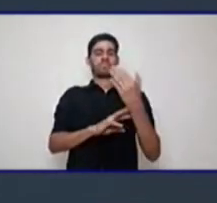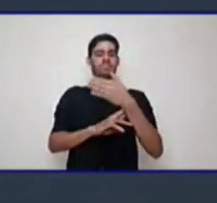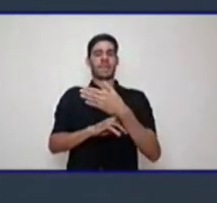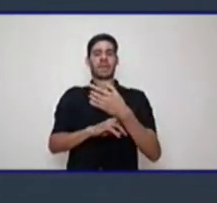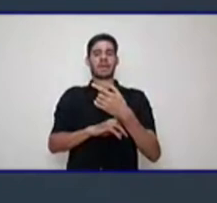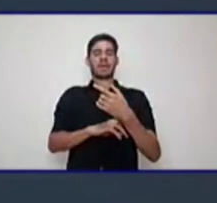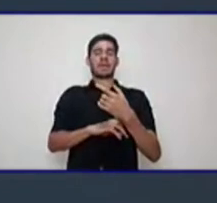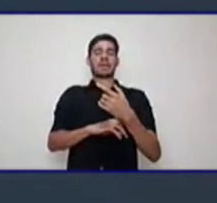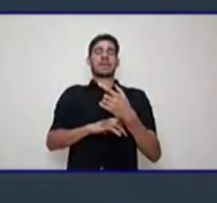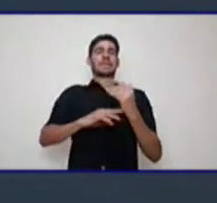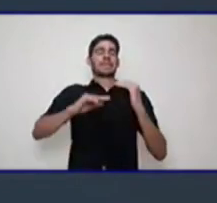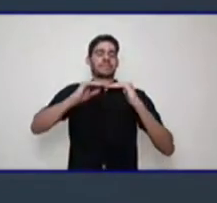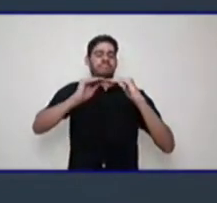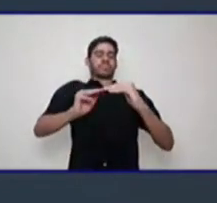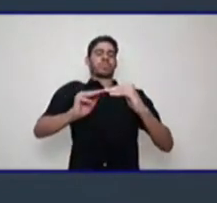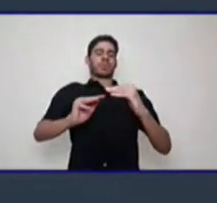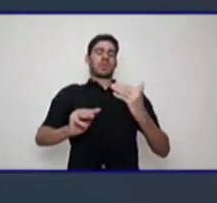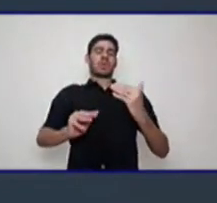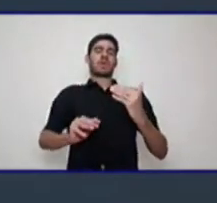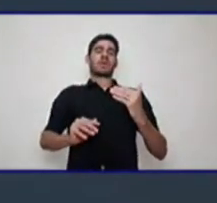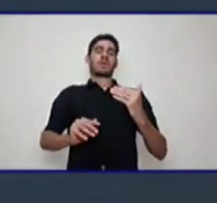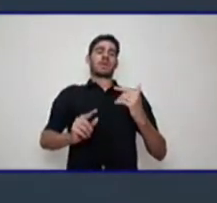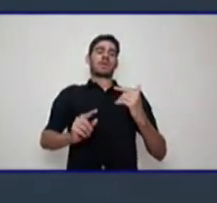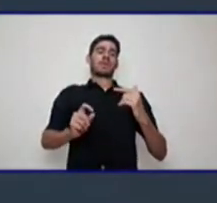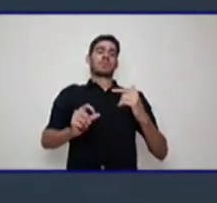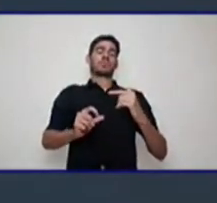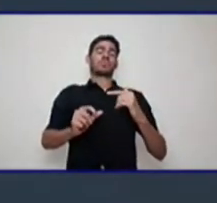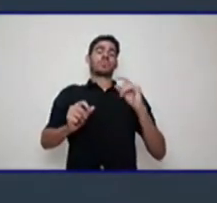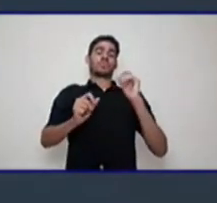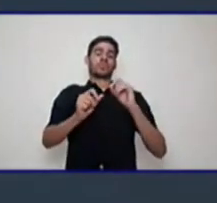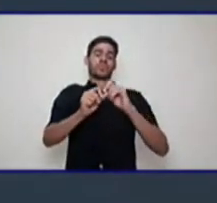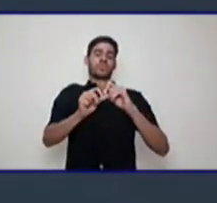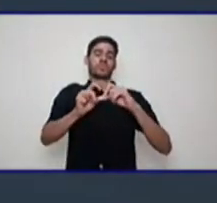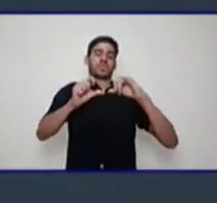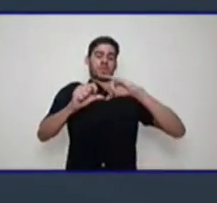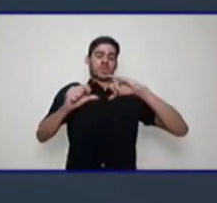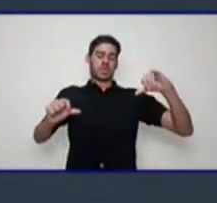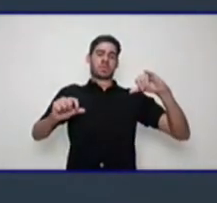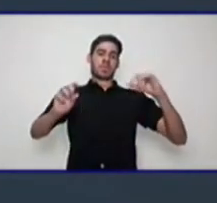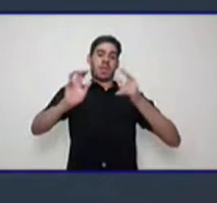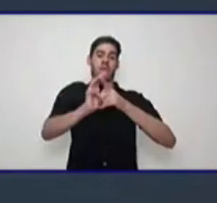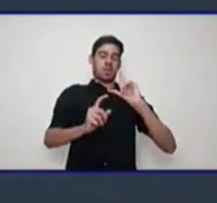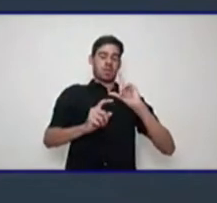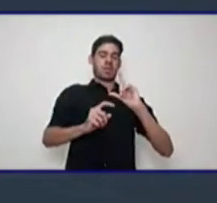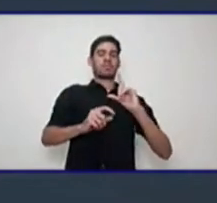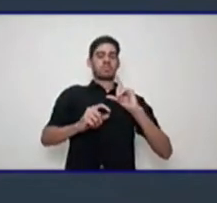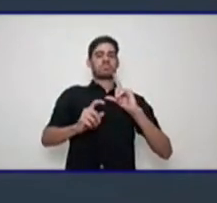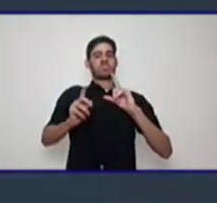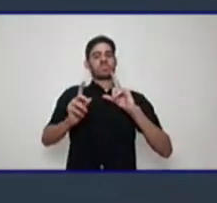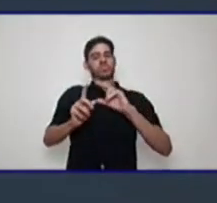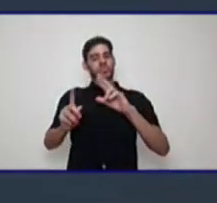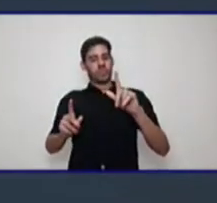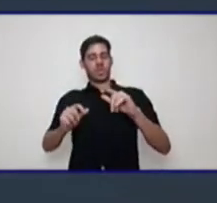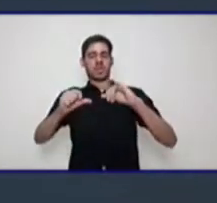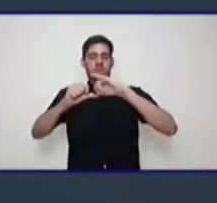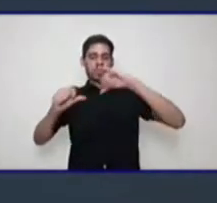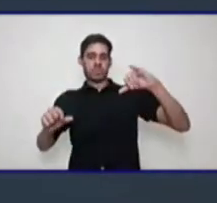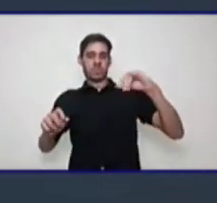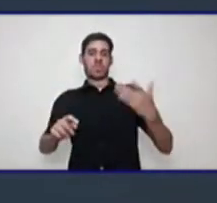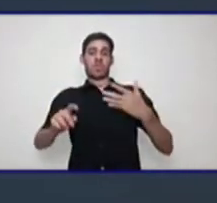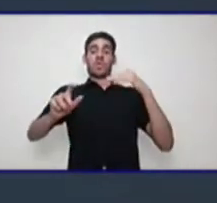racionalidade simétrica entre ato de campanha e ato de pré-campanha, é que defendo que aqui